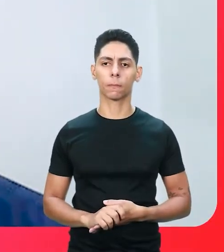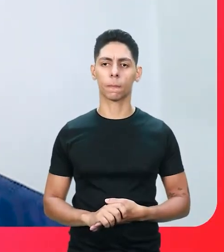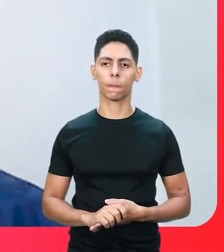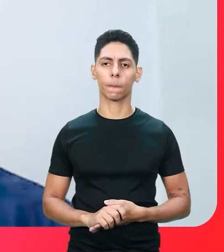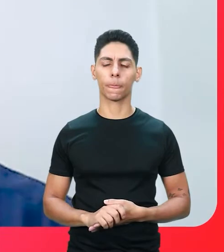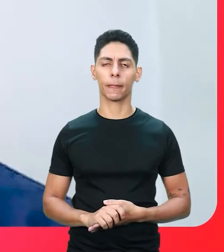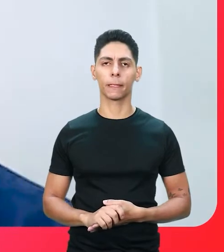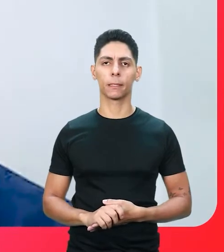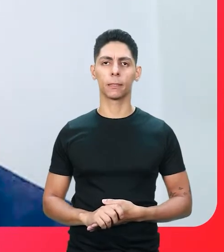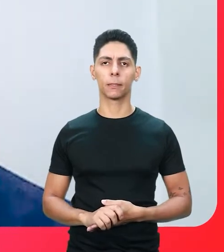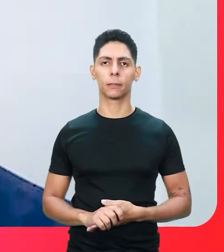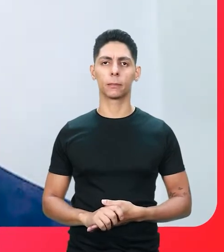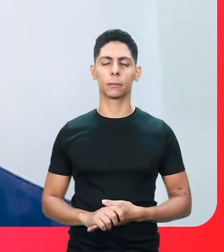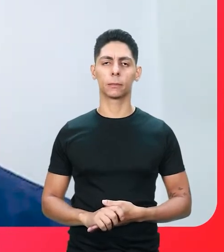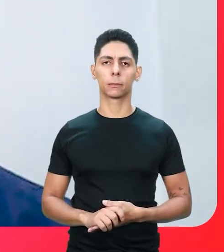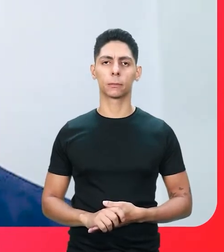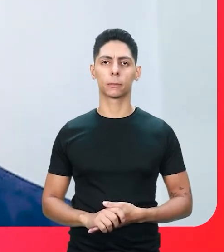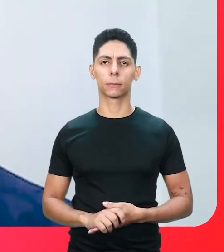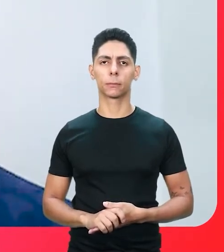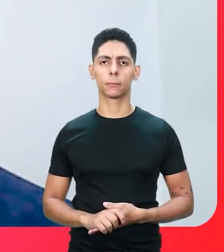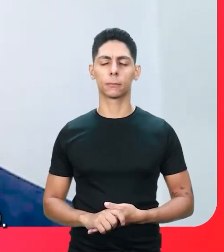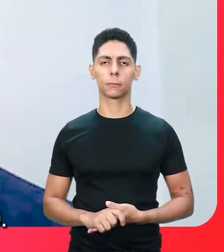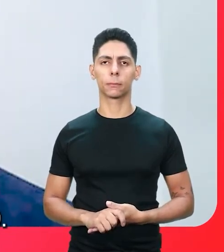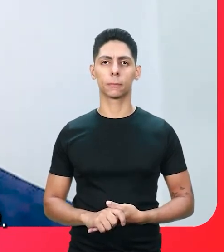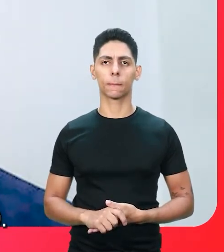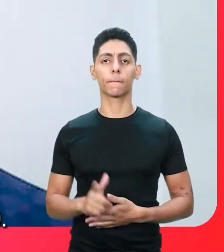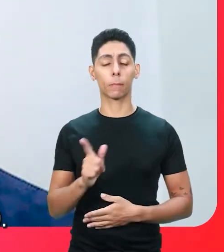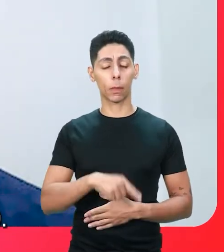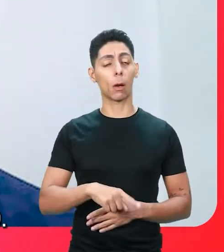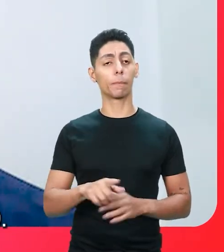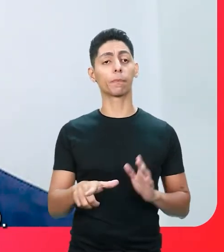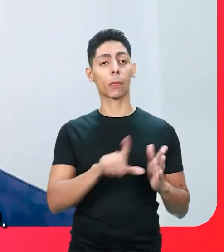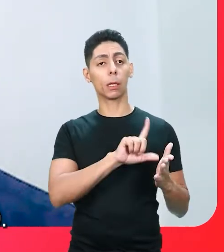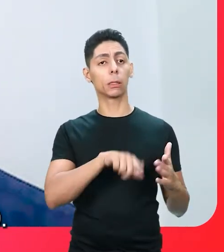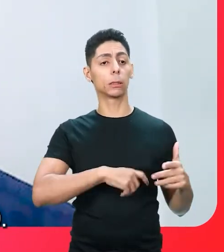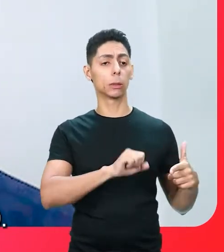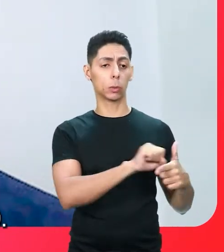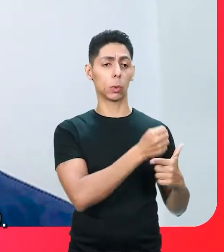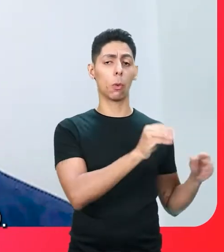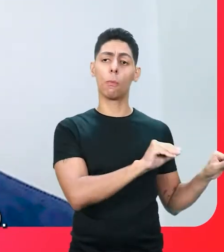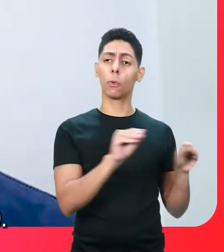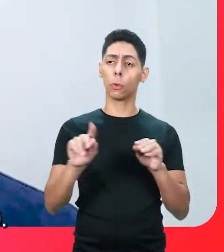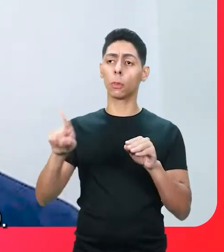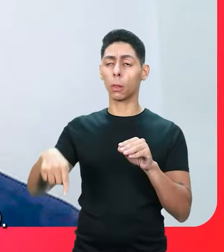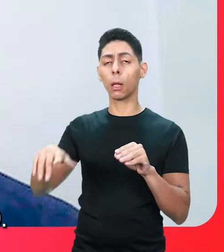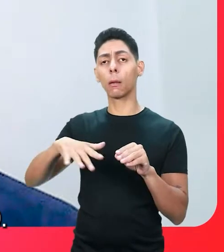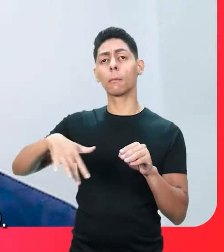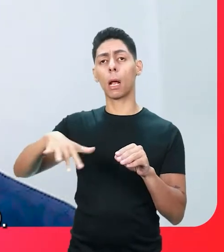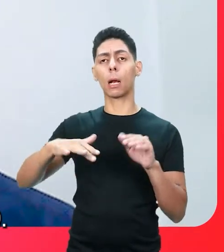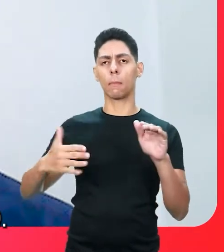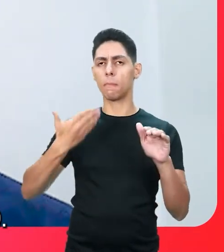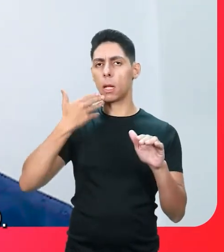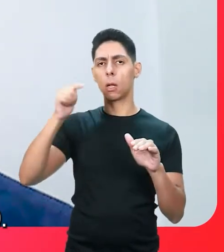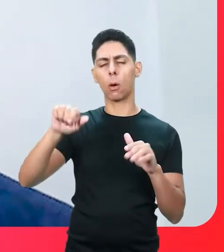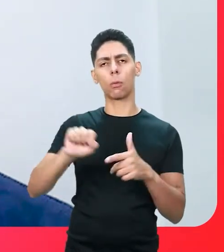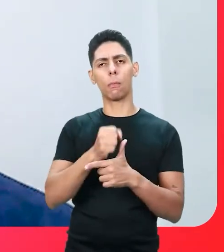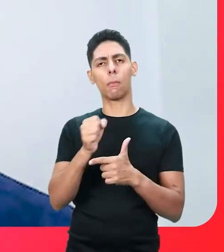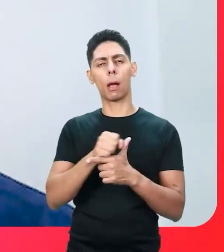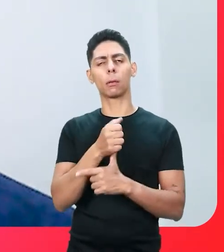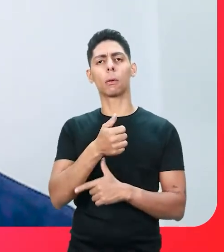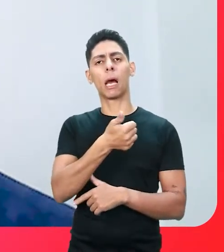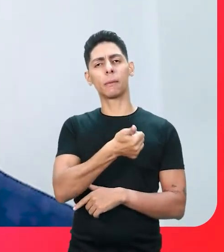só mudei de Inhaúma, Antônio, do subúrbio, para a Zona Sul do Rio, em 1989.